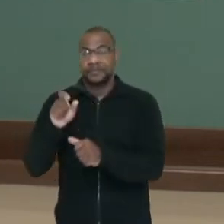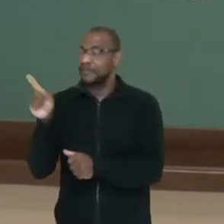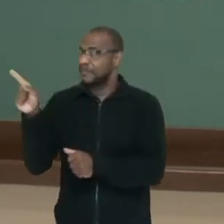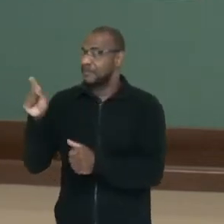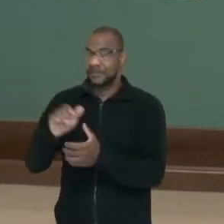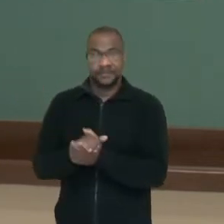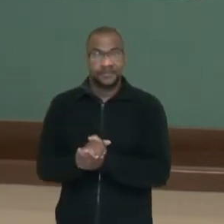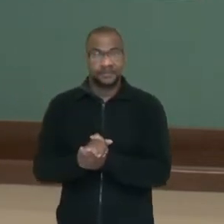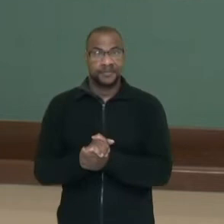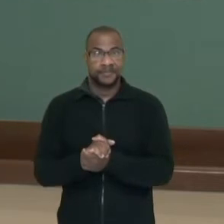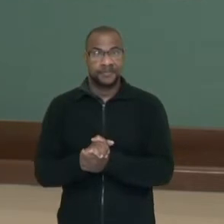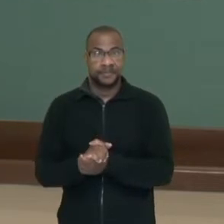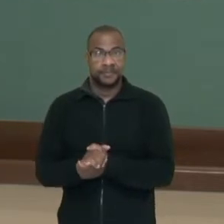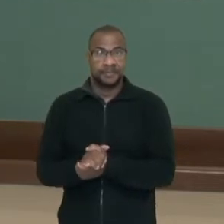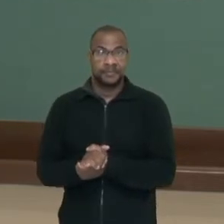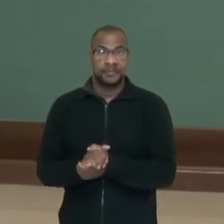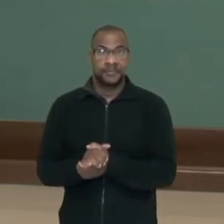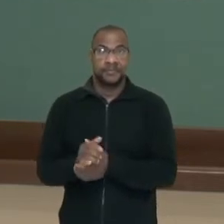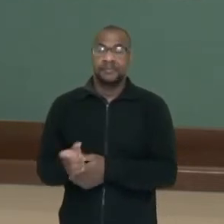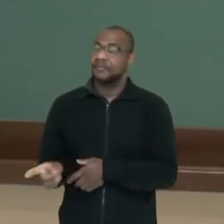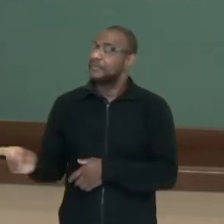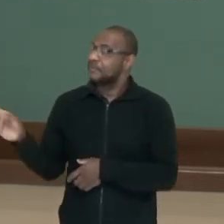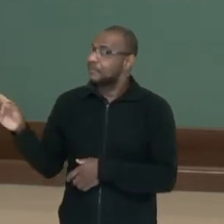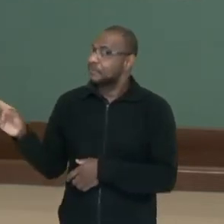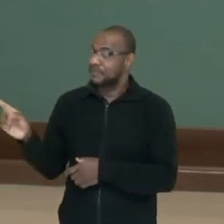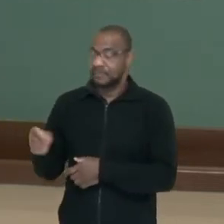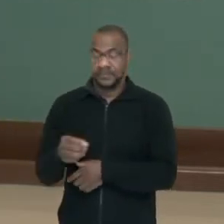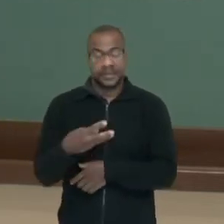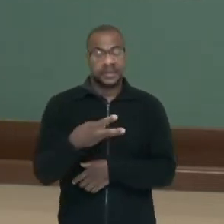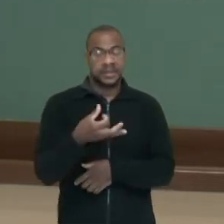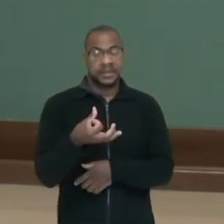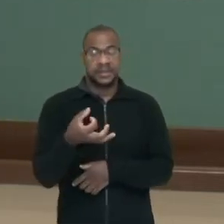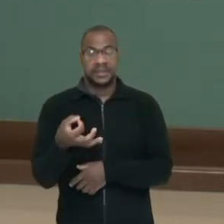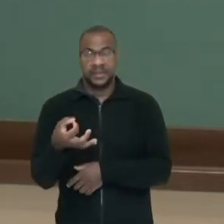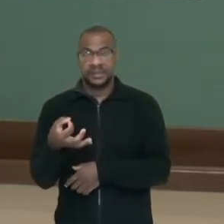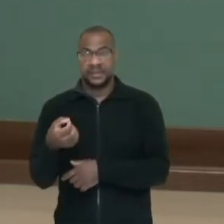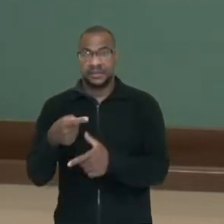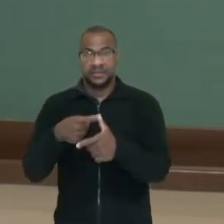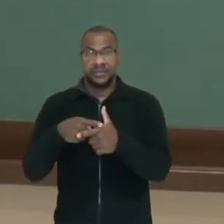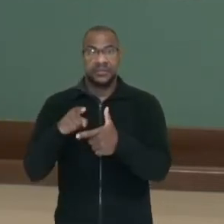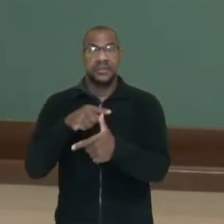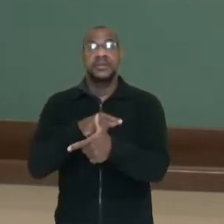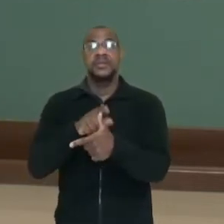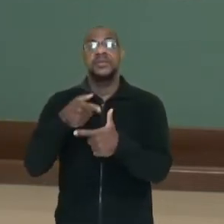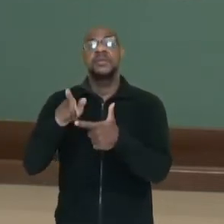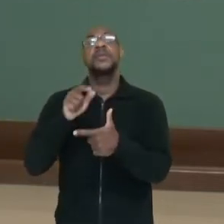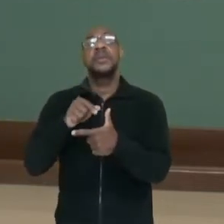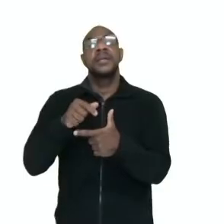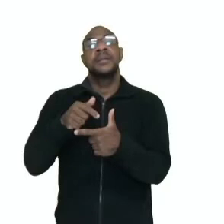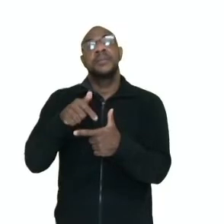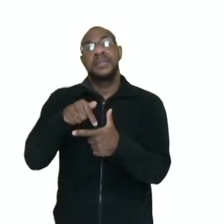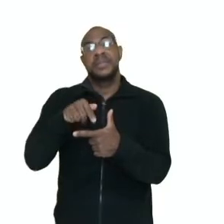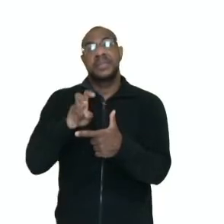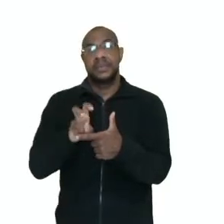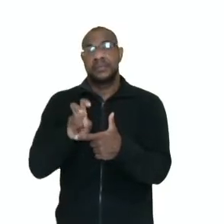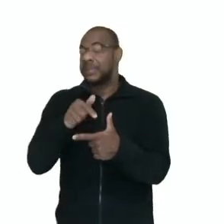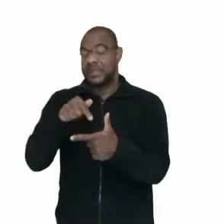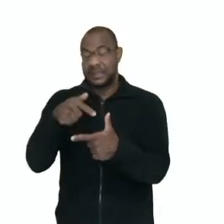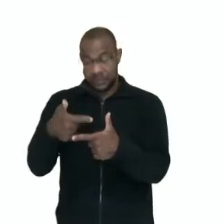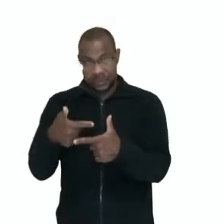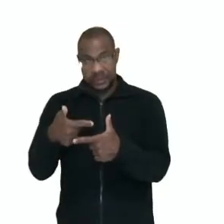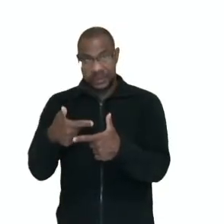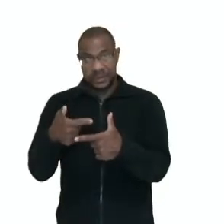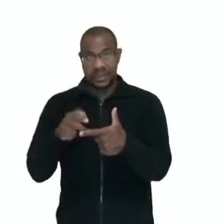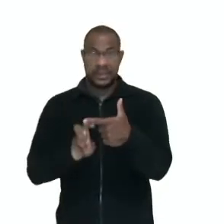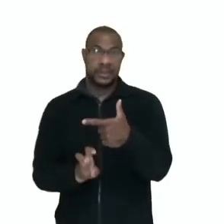passa dividindo. 360 dividido por 72, eu tenho 5. Então, o polígono